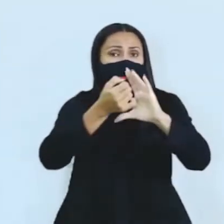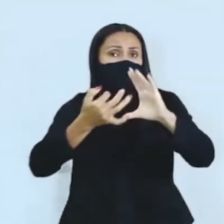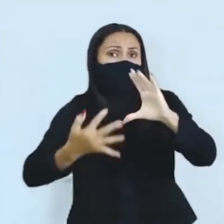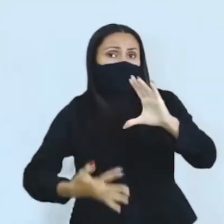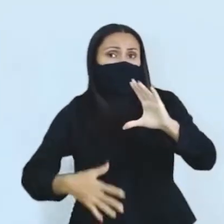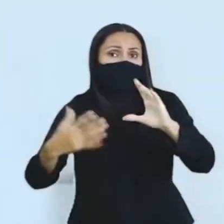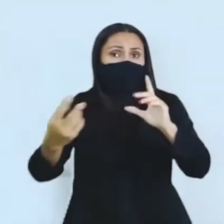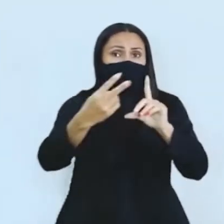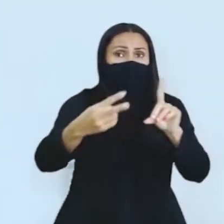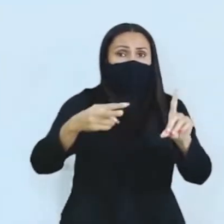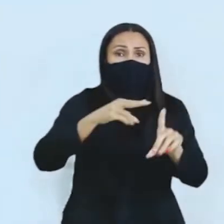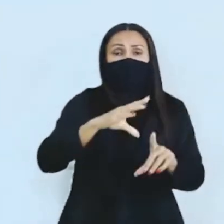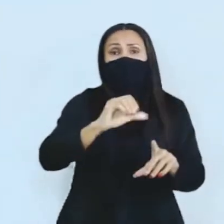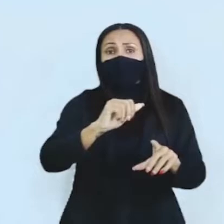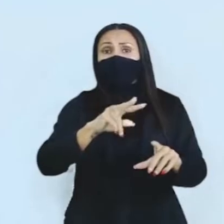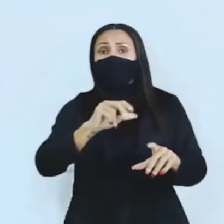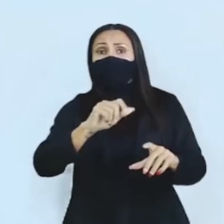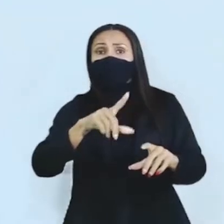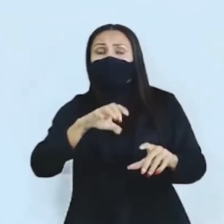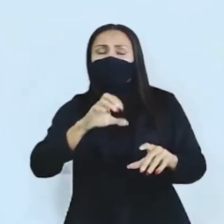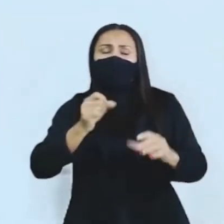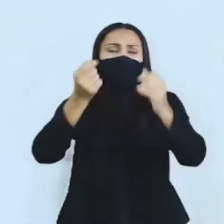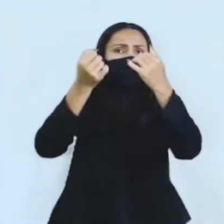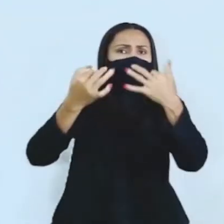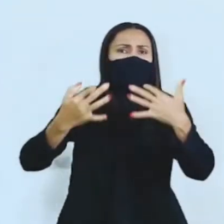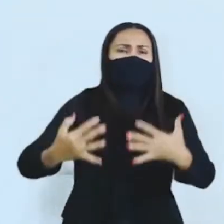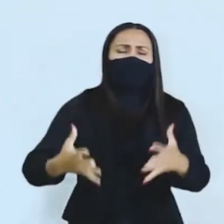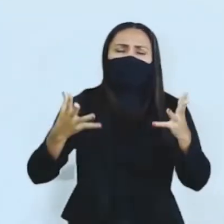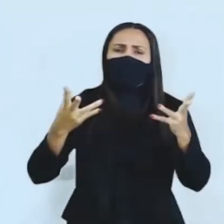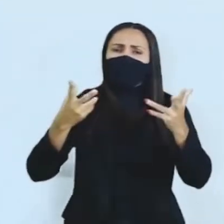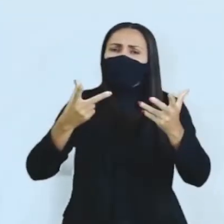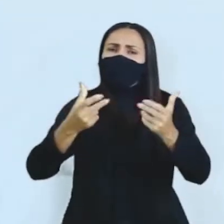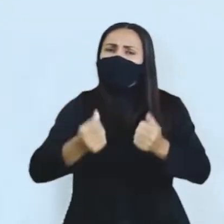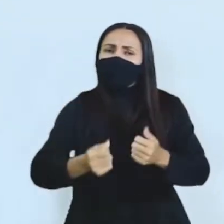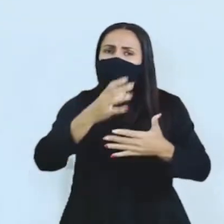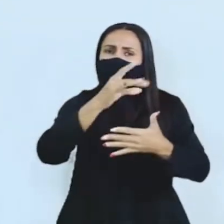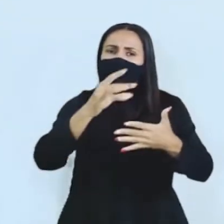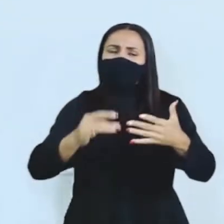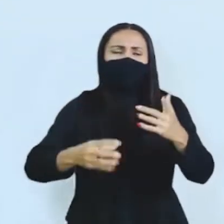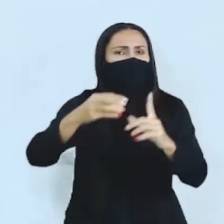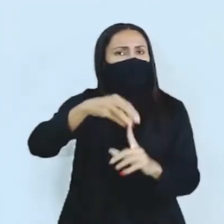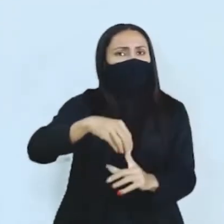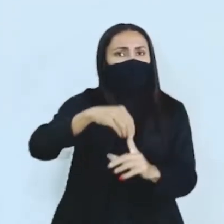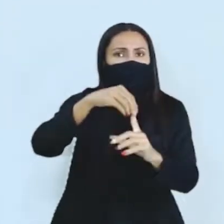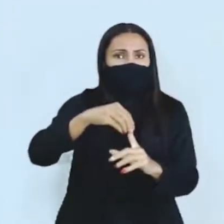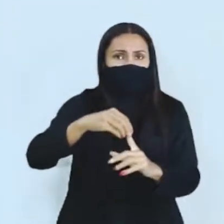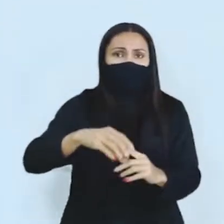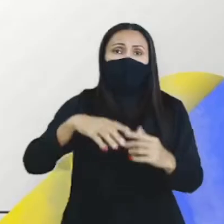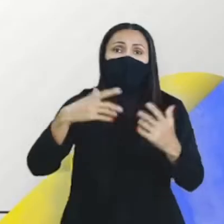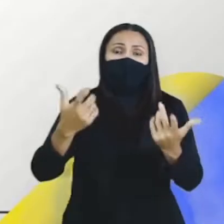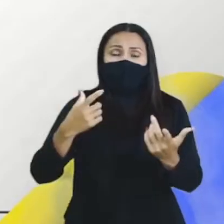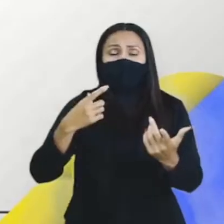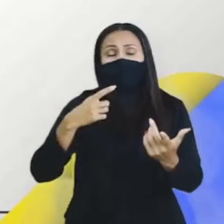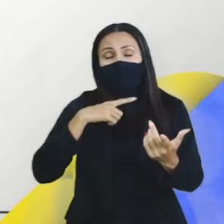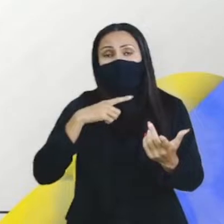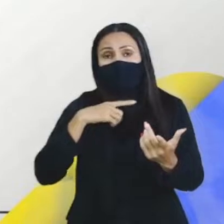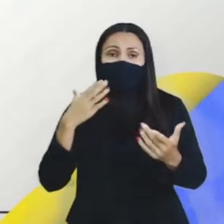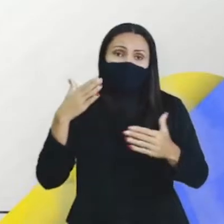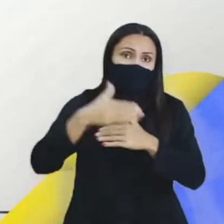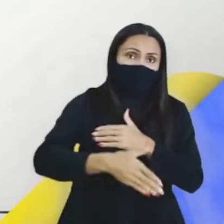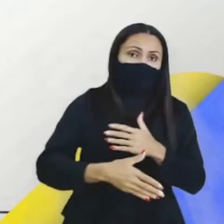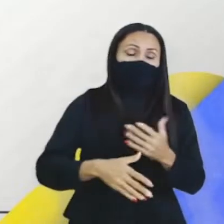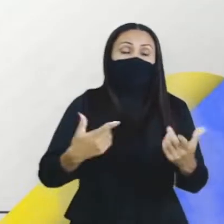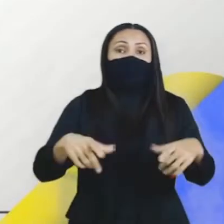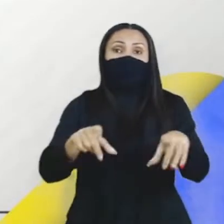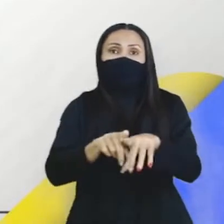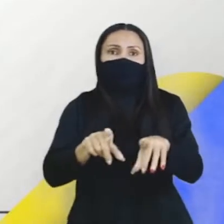da perspectiva cavaleira, então nós vamos falar de todas as propriedades principais que estão acerca da cavaleira. Nós vamos